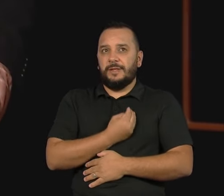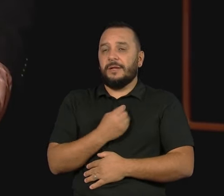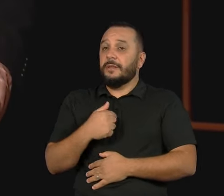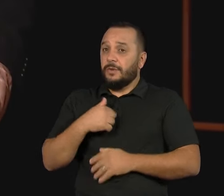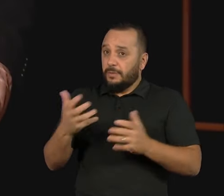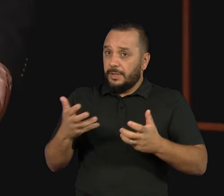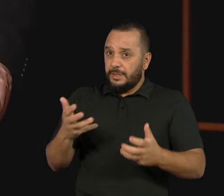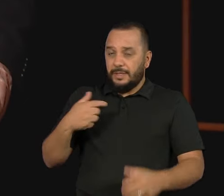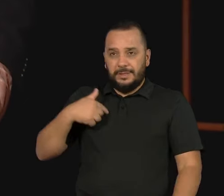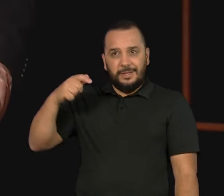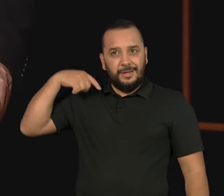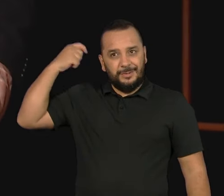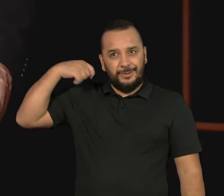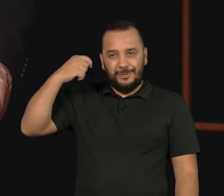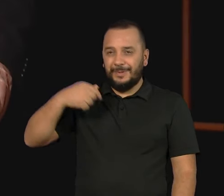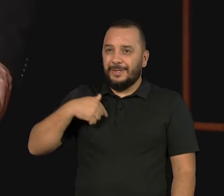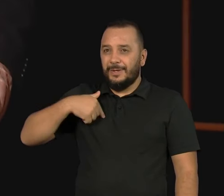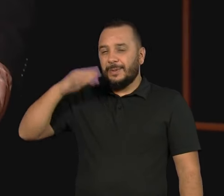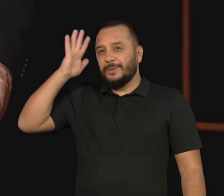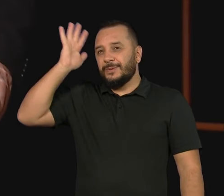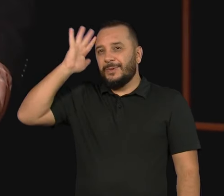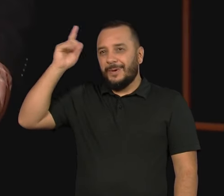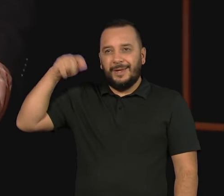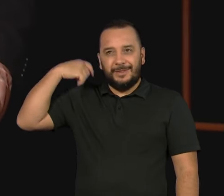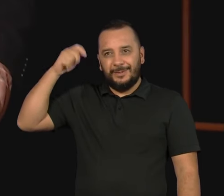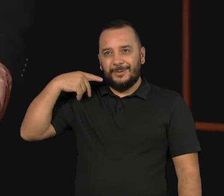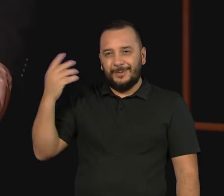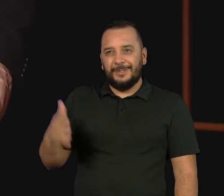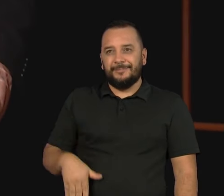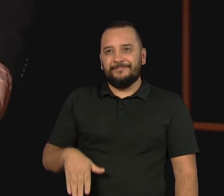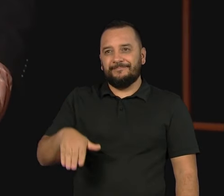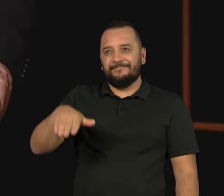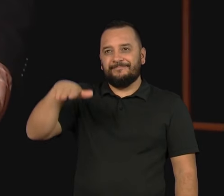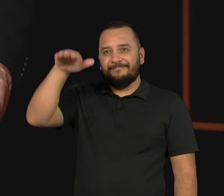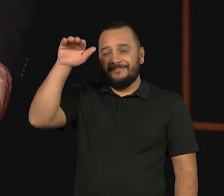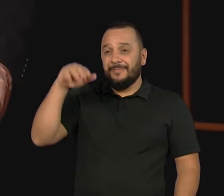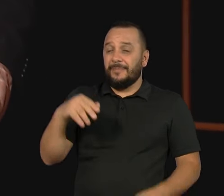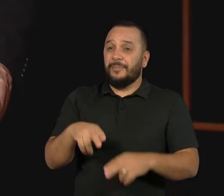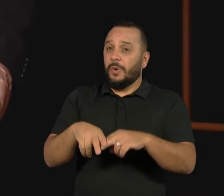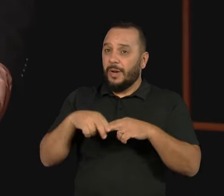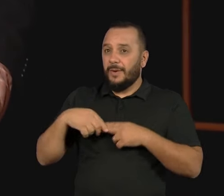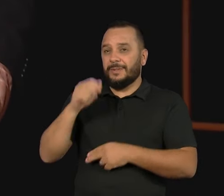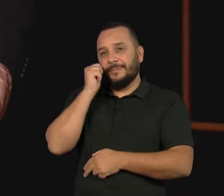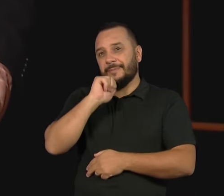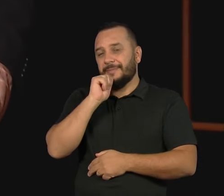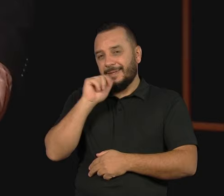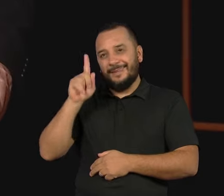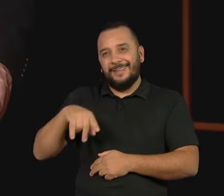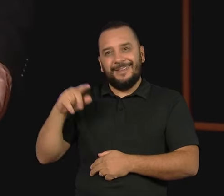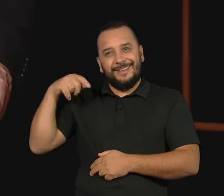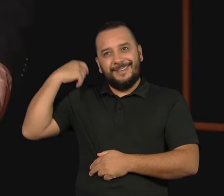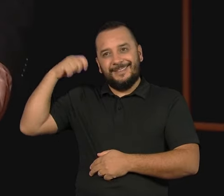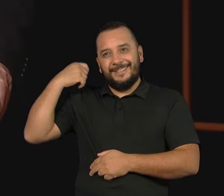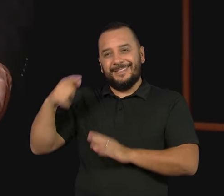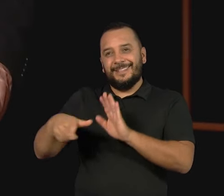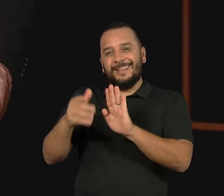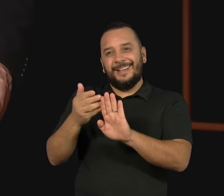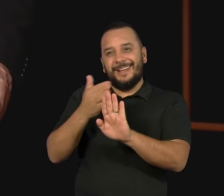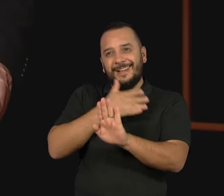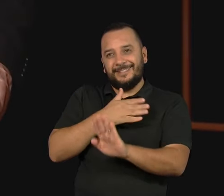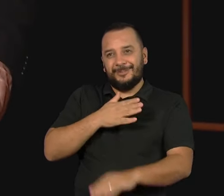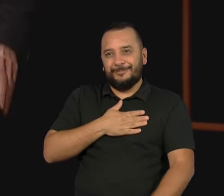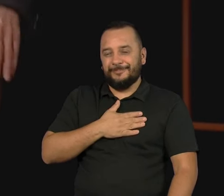ator. Eu tinha esse sonho desde menino, por causa da minha mãe, que era atriz antes de mim.